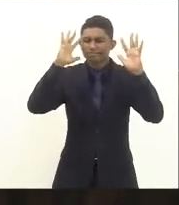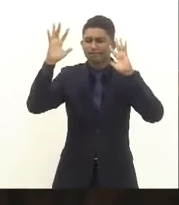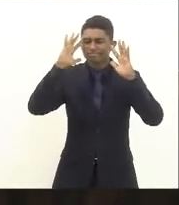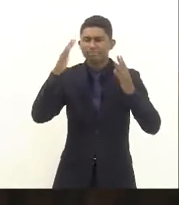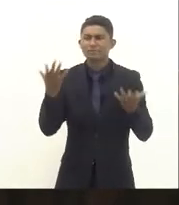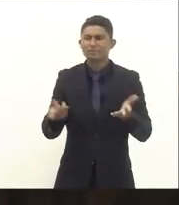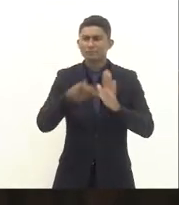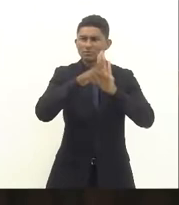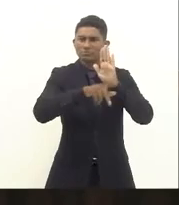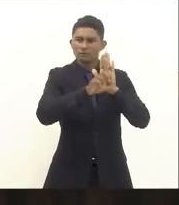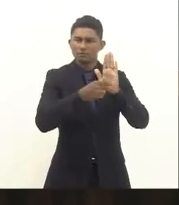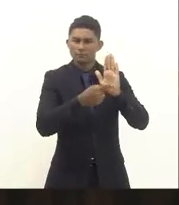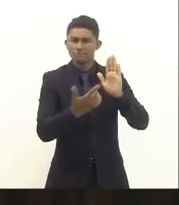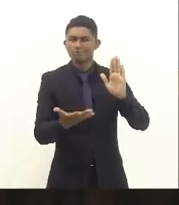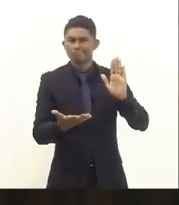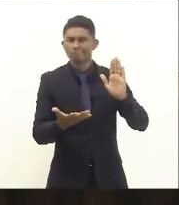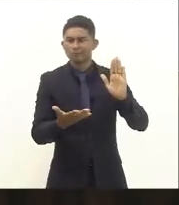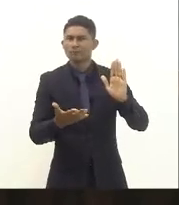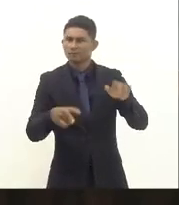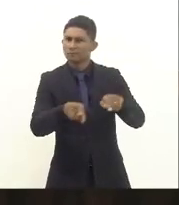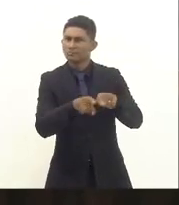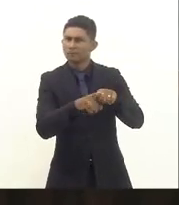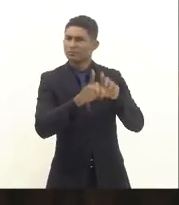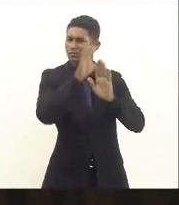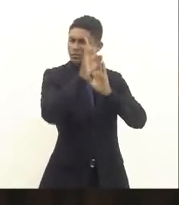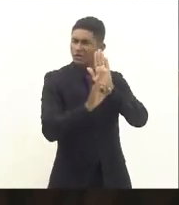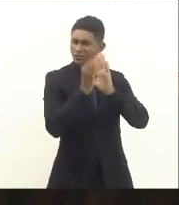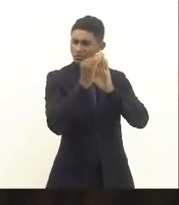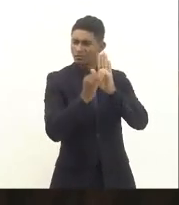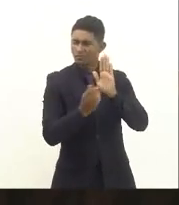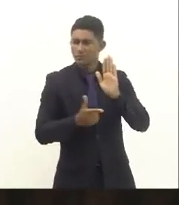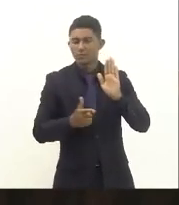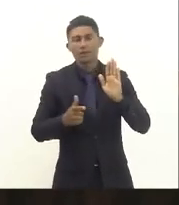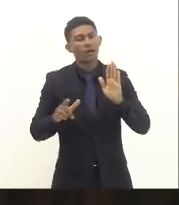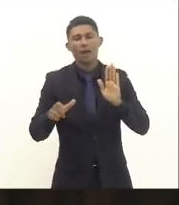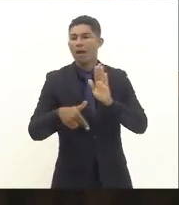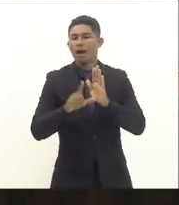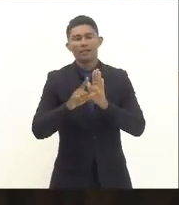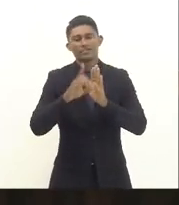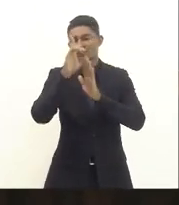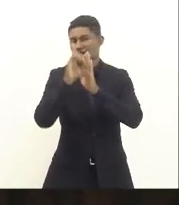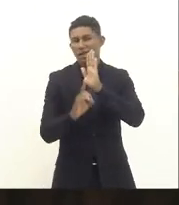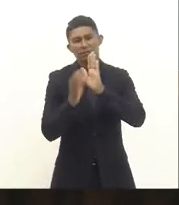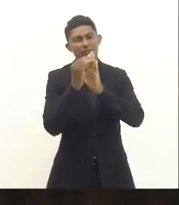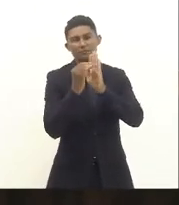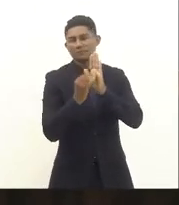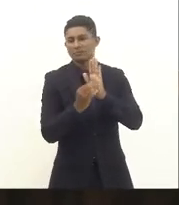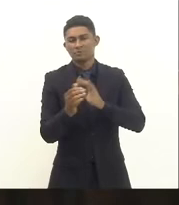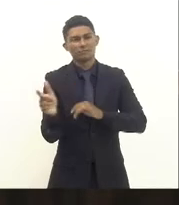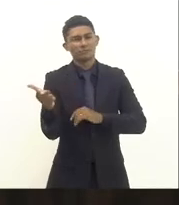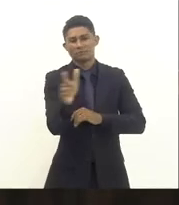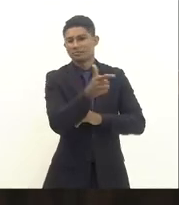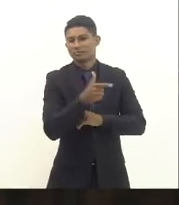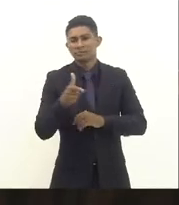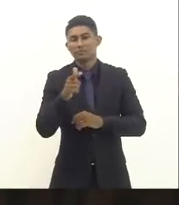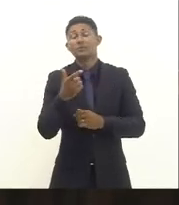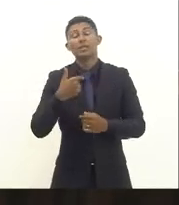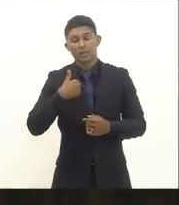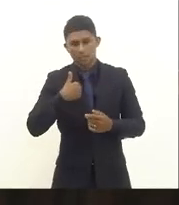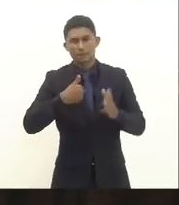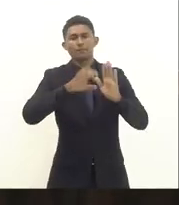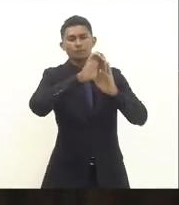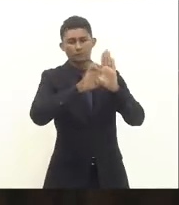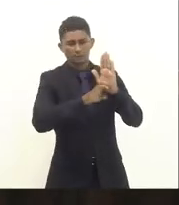foi produzido o projeto de lei se resguardavam esse direito e não não é guardado então eu apresentei emendas mas tá